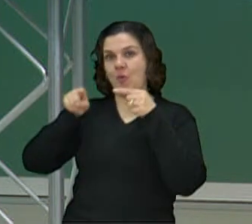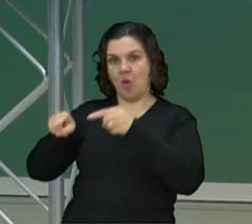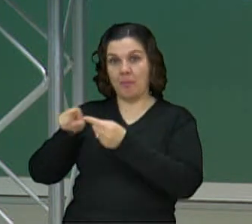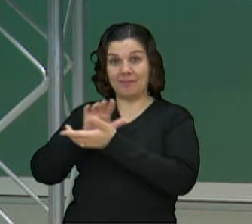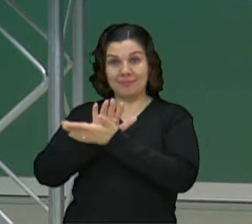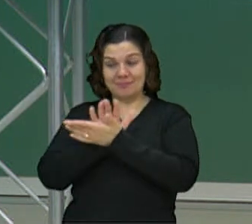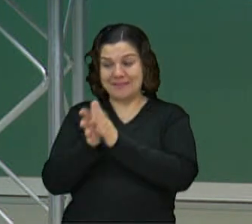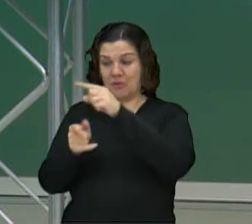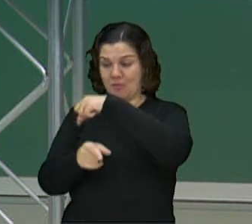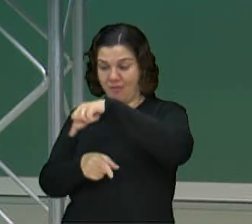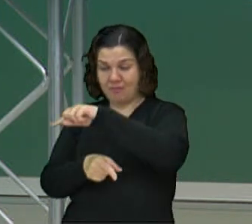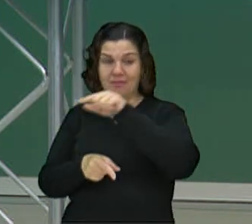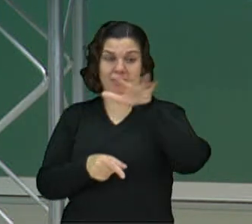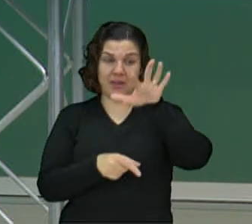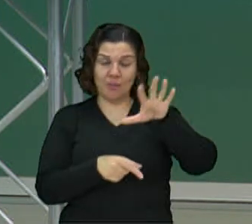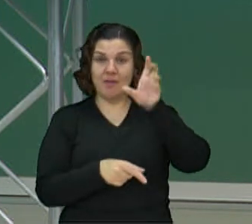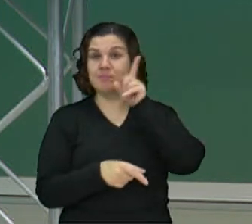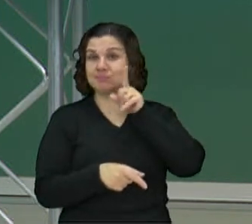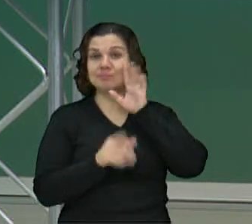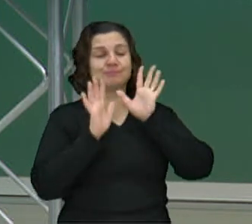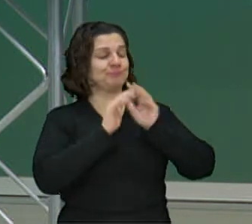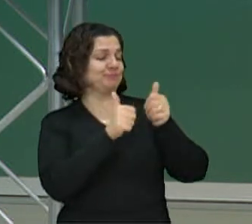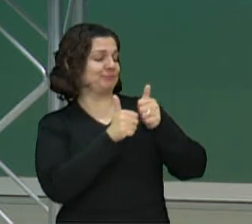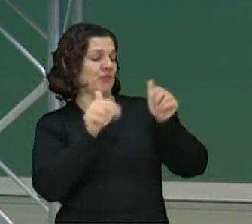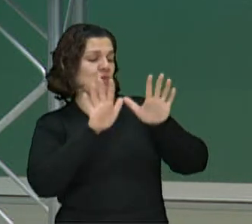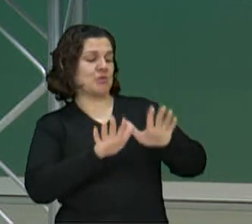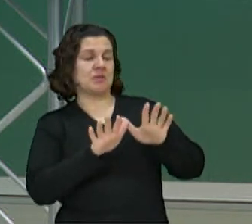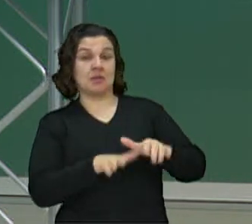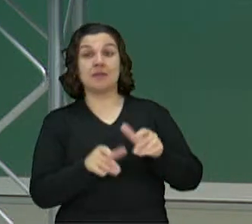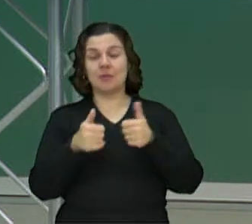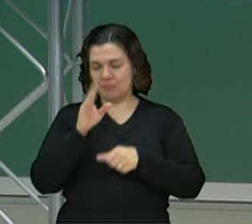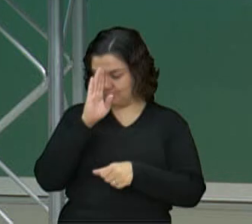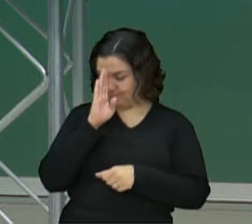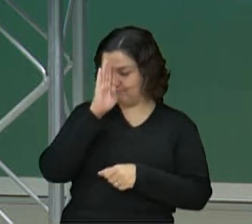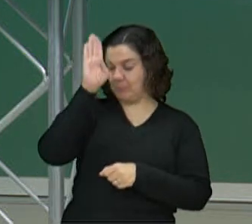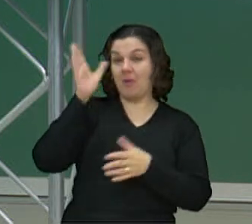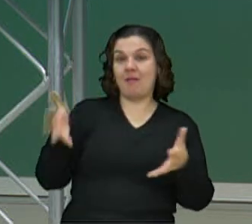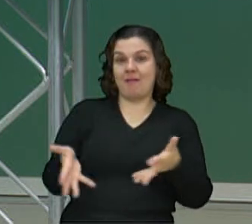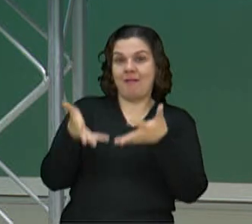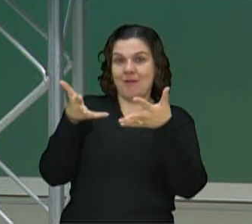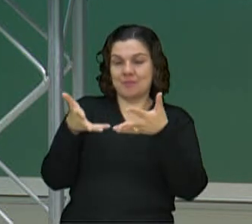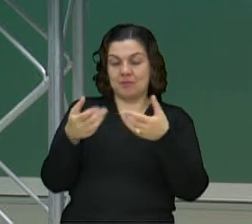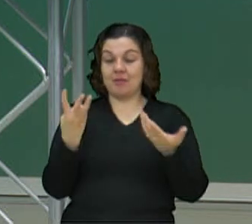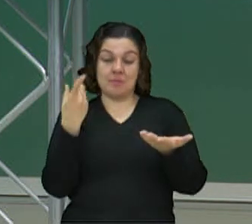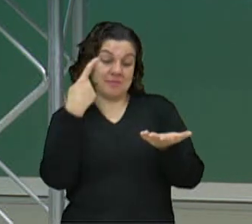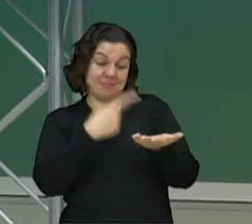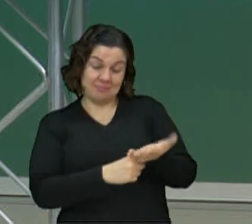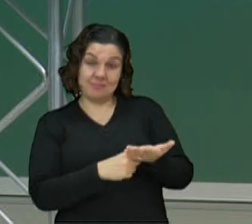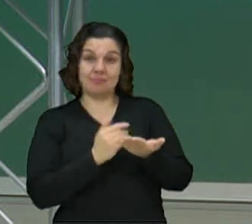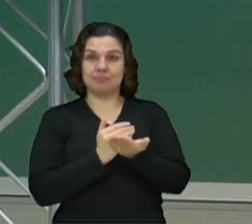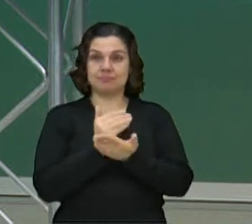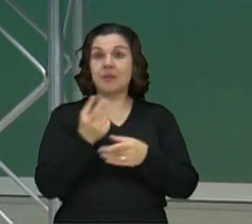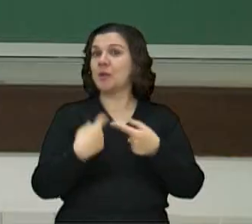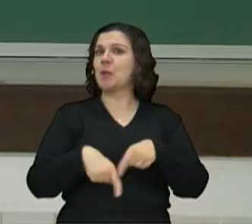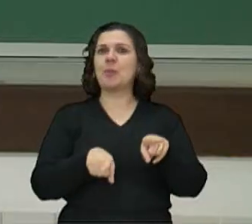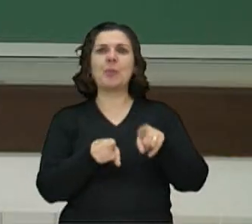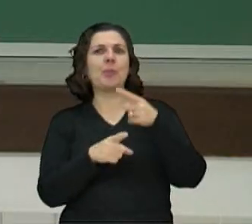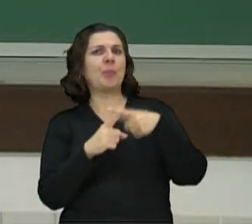seu território. Então esses fatores foram decisivos para ajudar na vitória da Tríplice Entente. E por